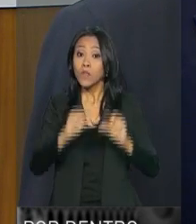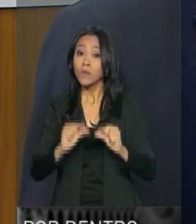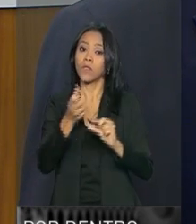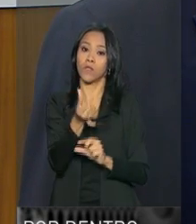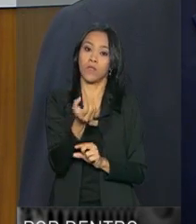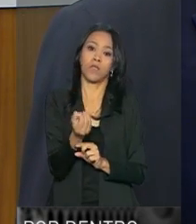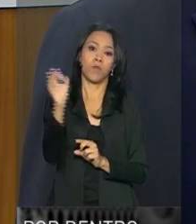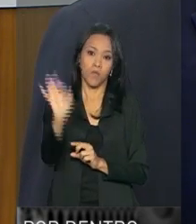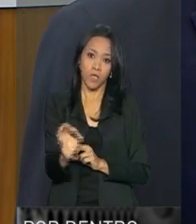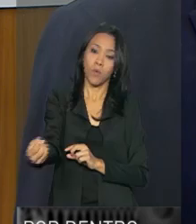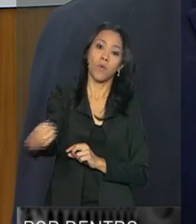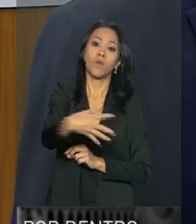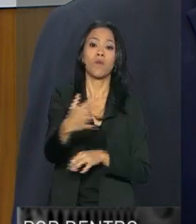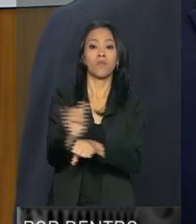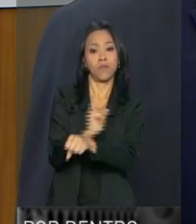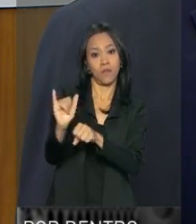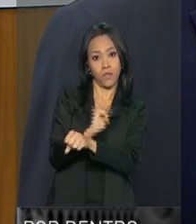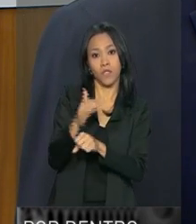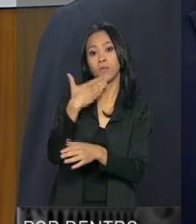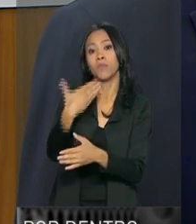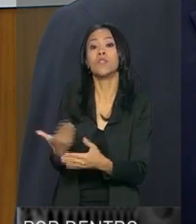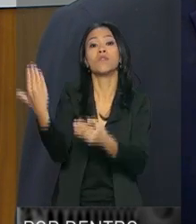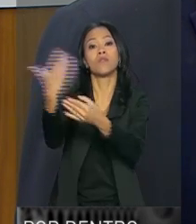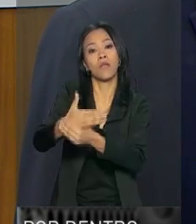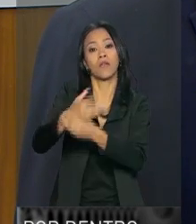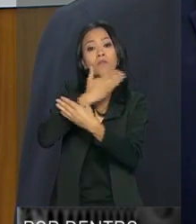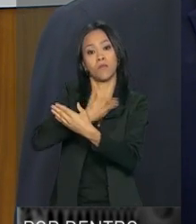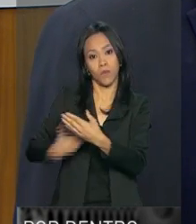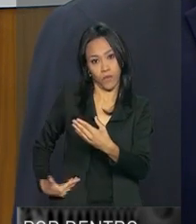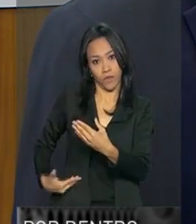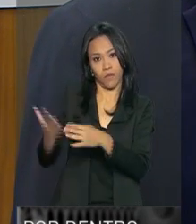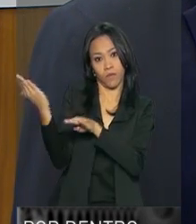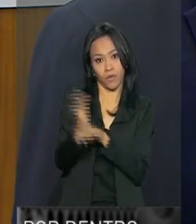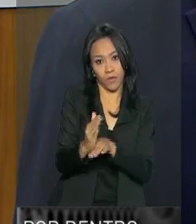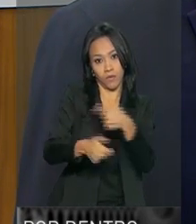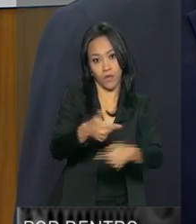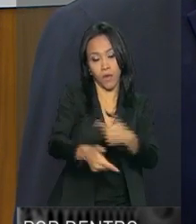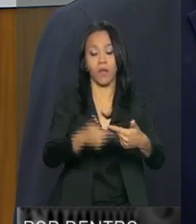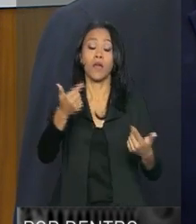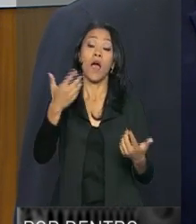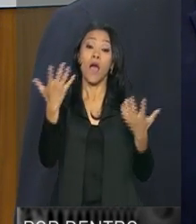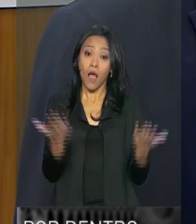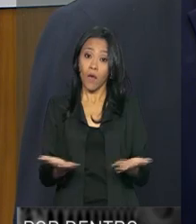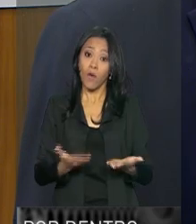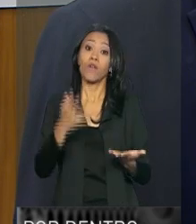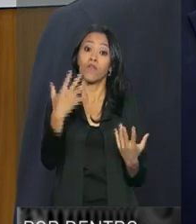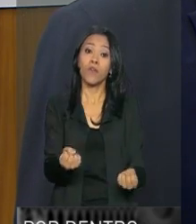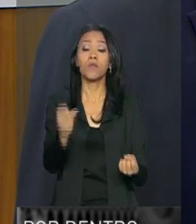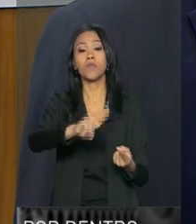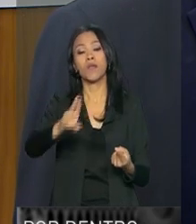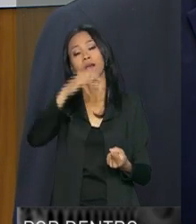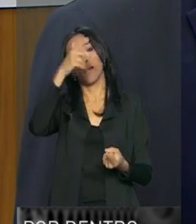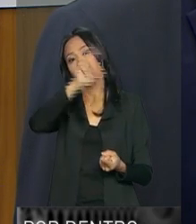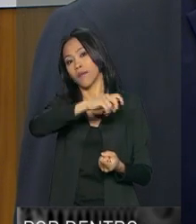a nova ferramenta eletrônica então isso já foi aplicado aos servidores e agora nós vamos aplicar também aos secretários aos